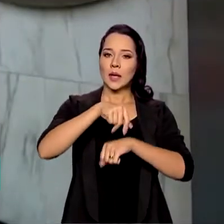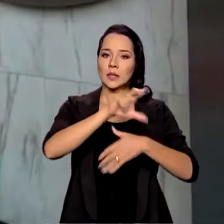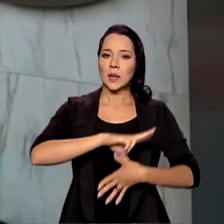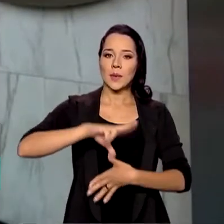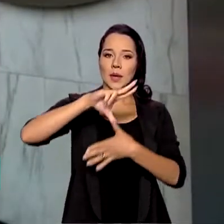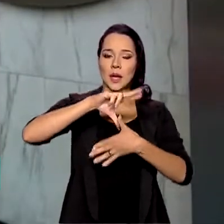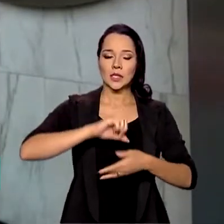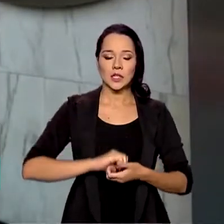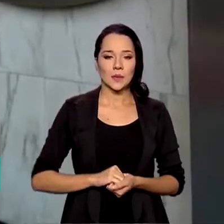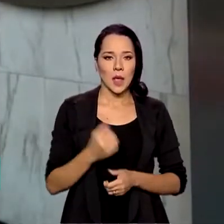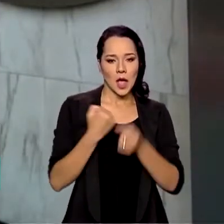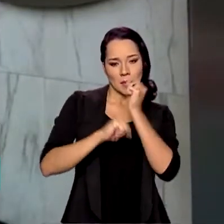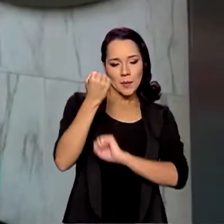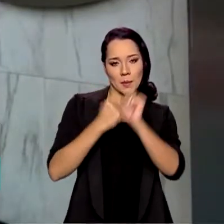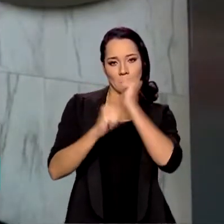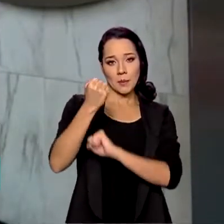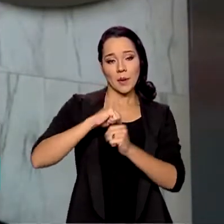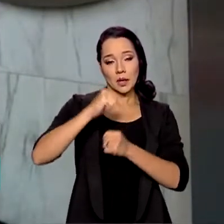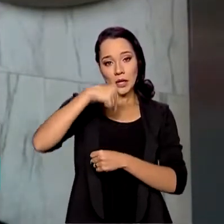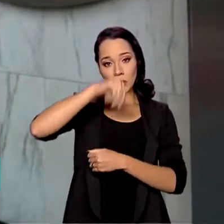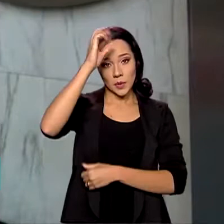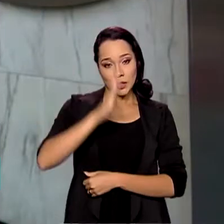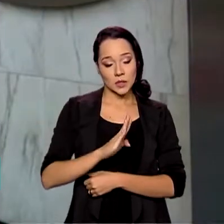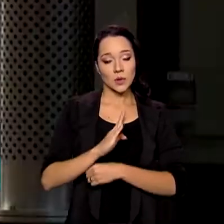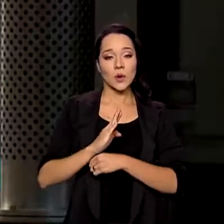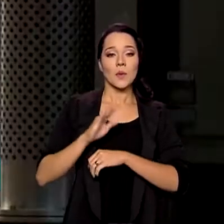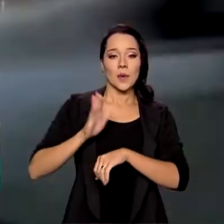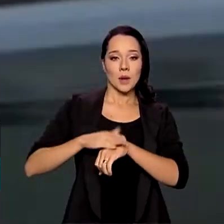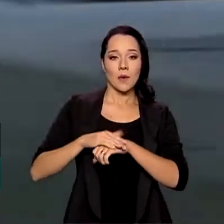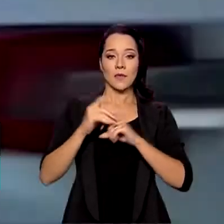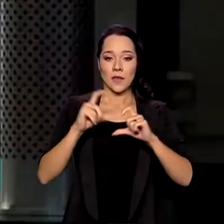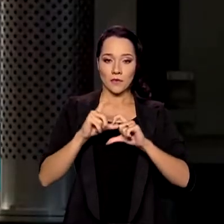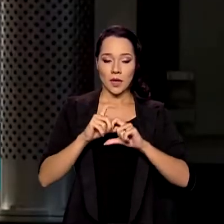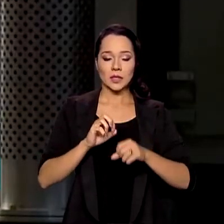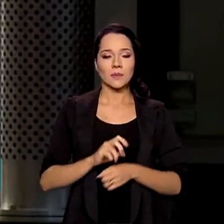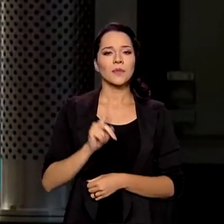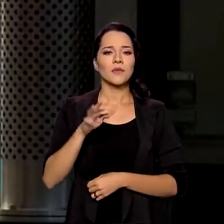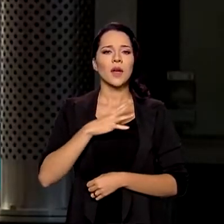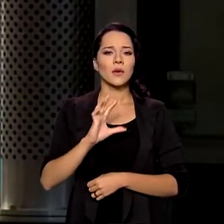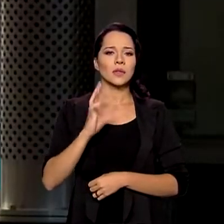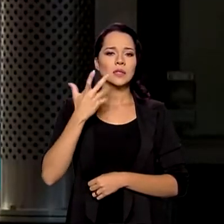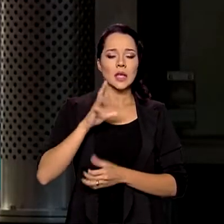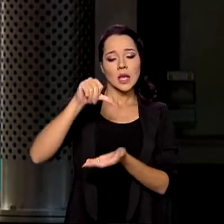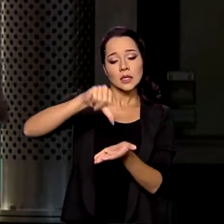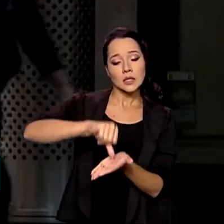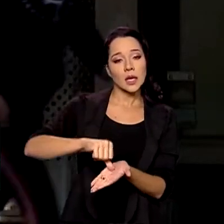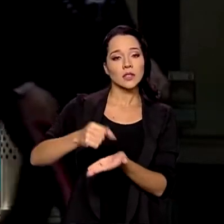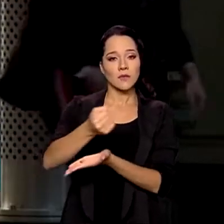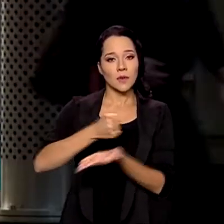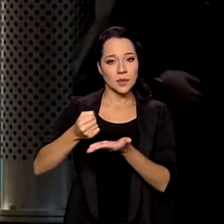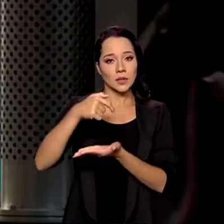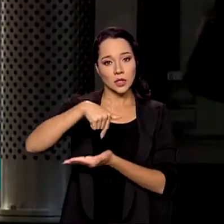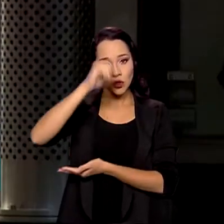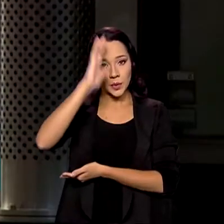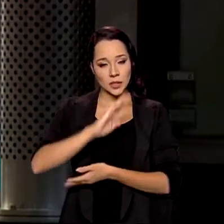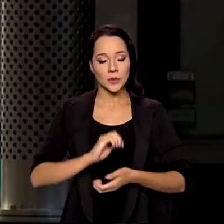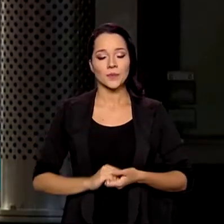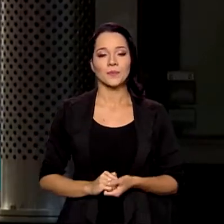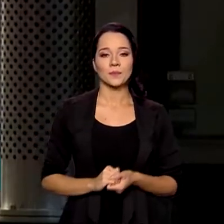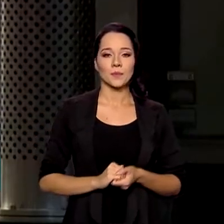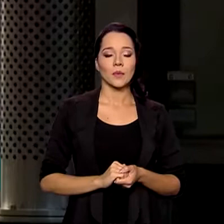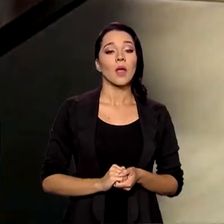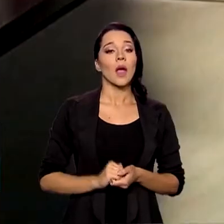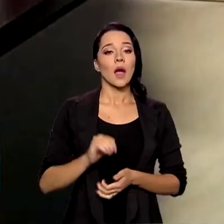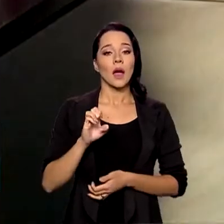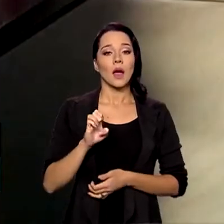Latina. A produção nacional das vacinas, desenvolvidas pela Pfizer, vai ocorrer na sede da farmacêutica brasileira. Em nota,